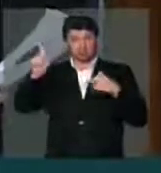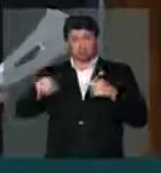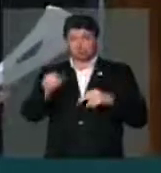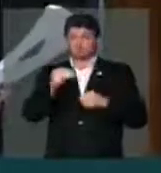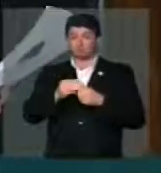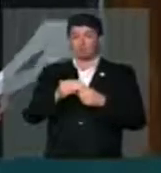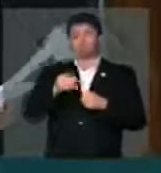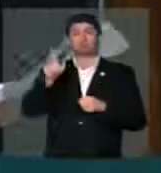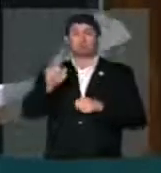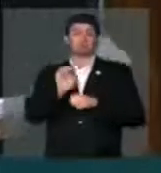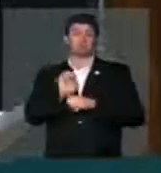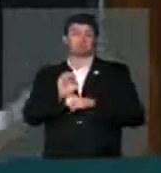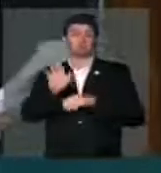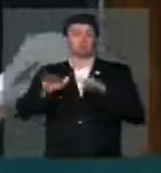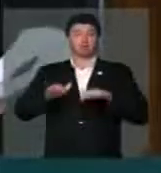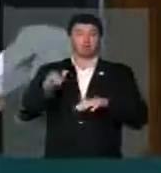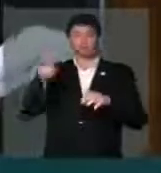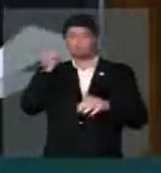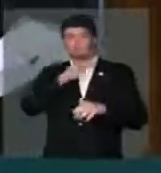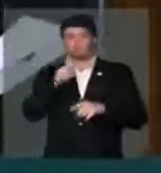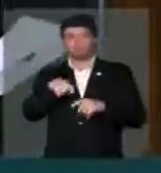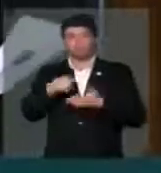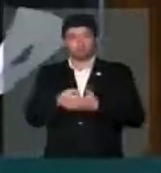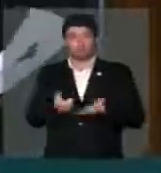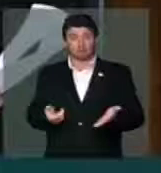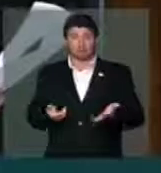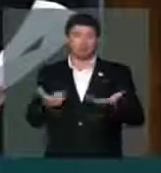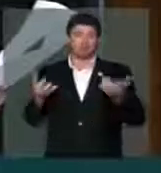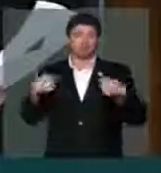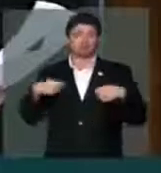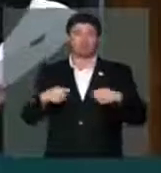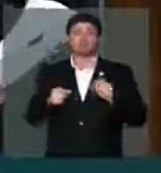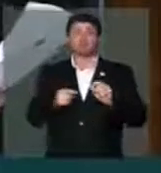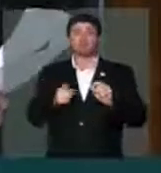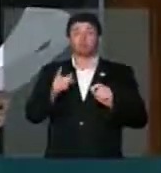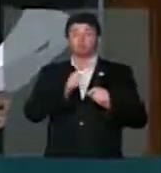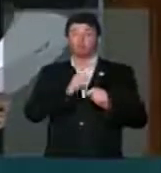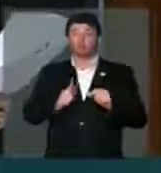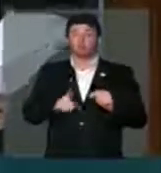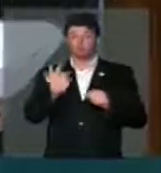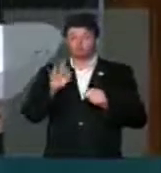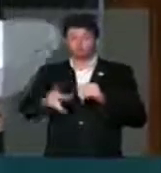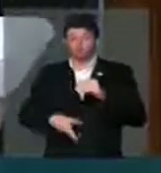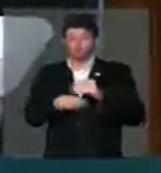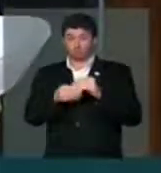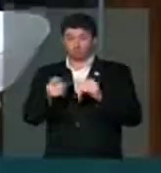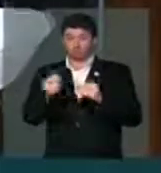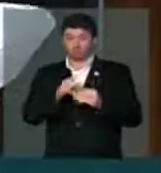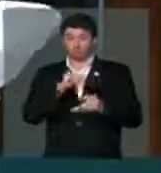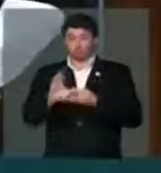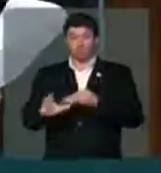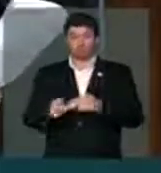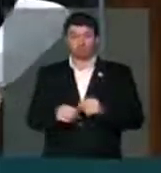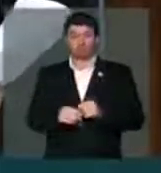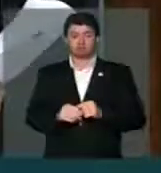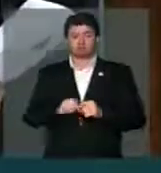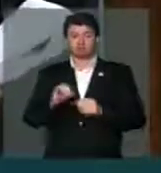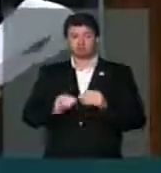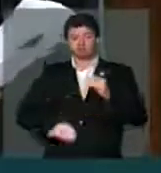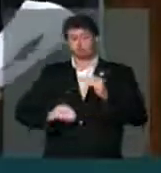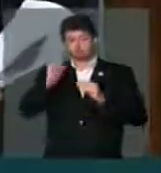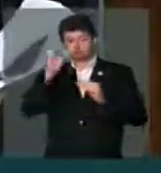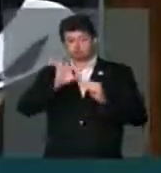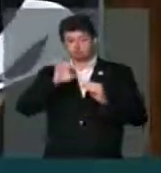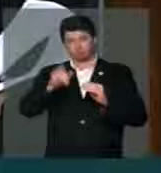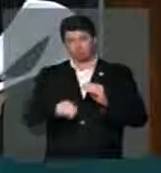os municípios, que muitas vezes não podem arcá-las, e é necessário que a União complemente esses recursos quando exceder esse